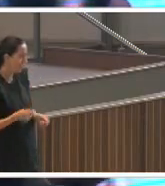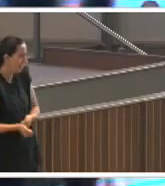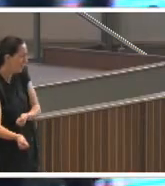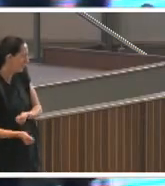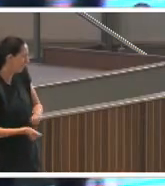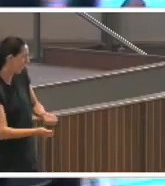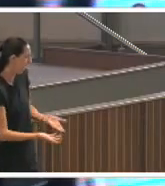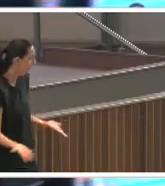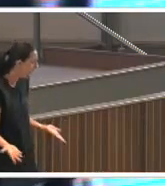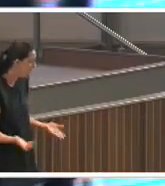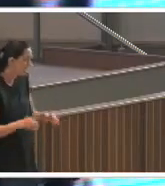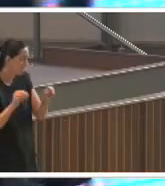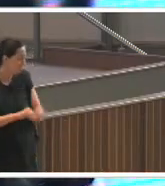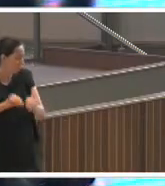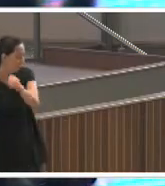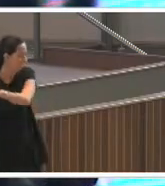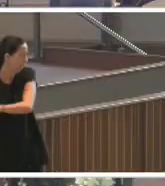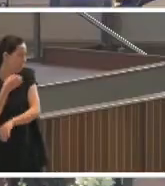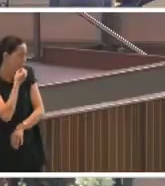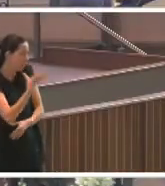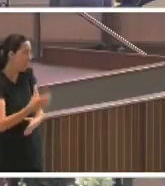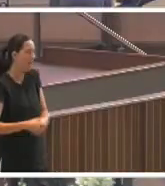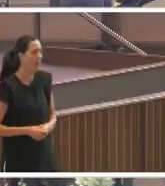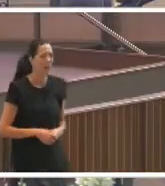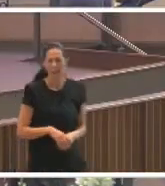inspira servindo.